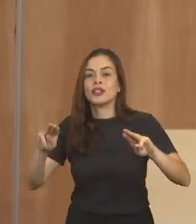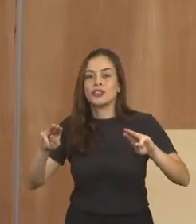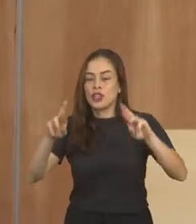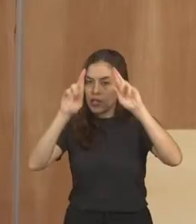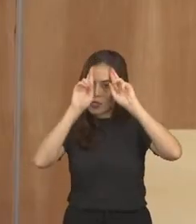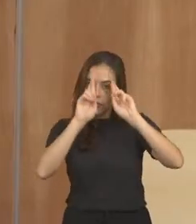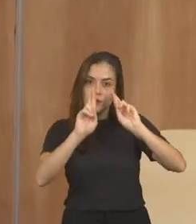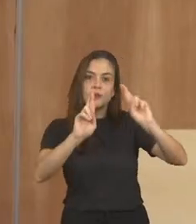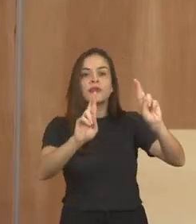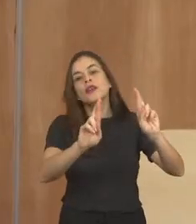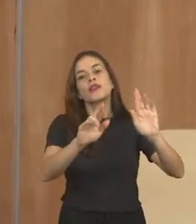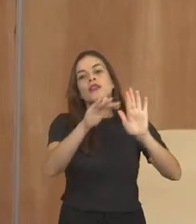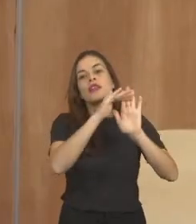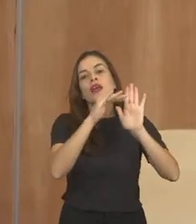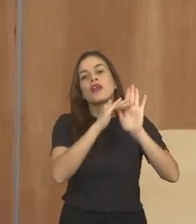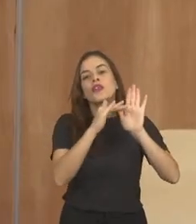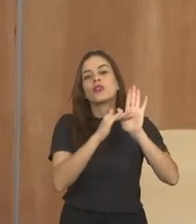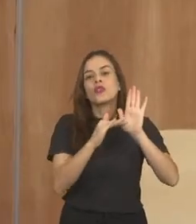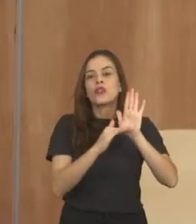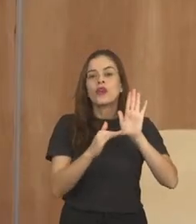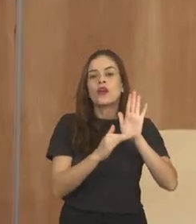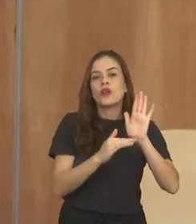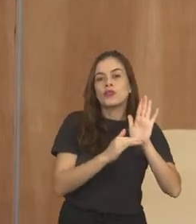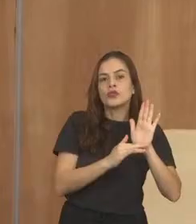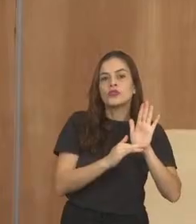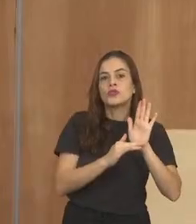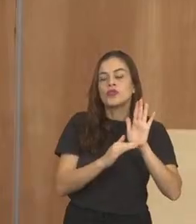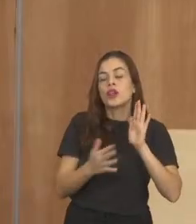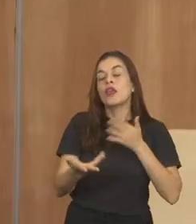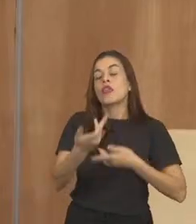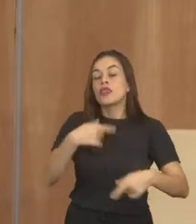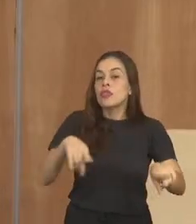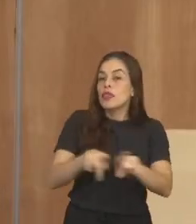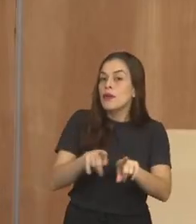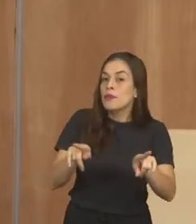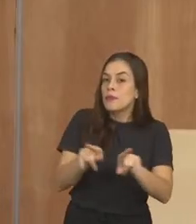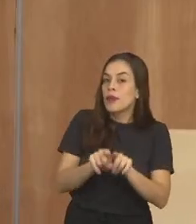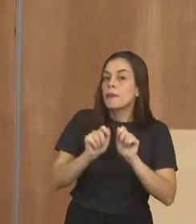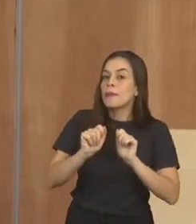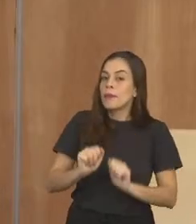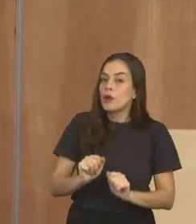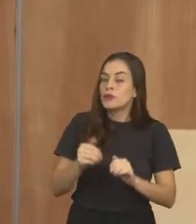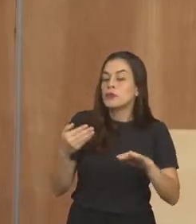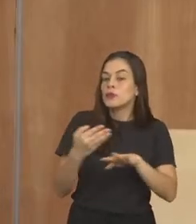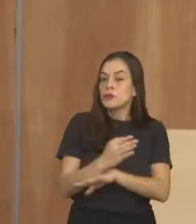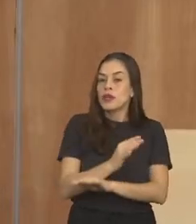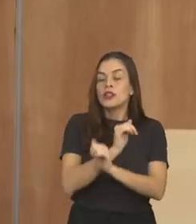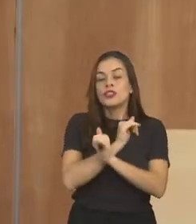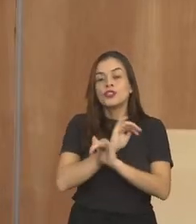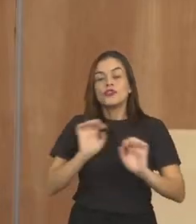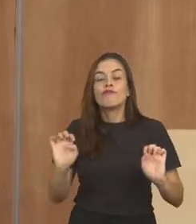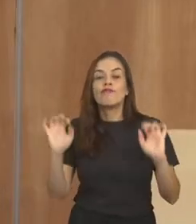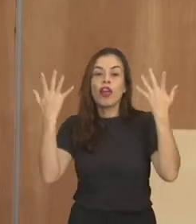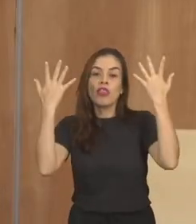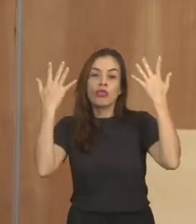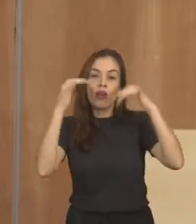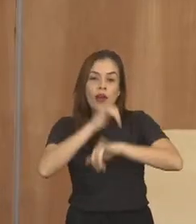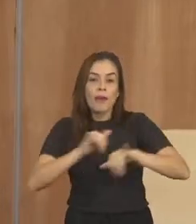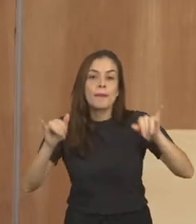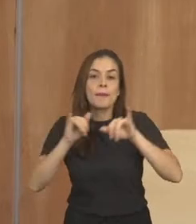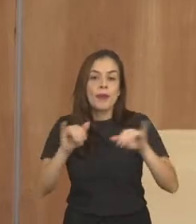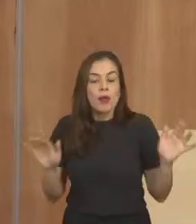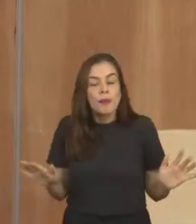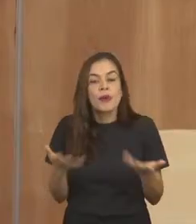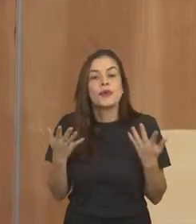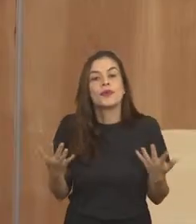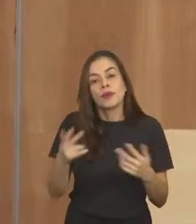respeitando as normas da Receita Federal, e poderão participar de eventos e campanhas promovidas pela Prefeitura